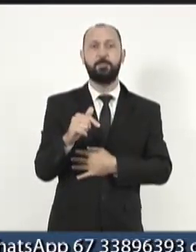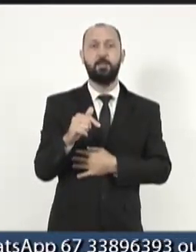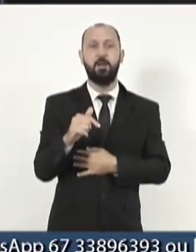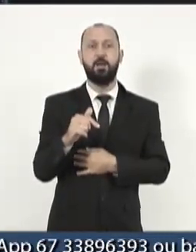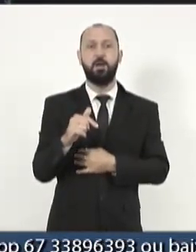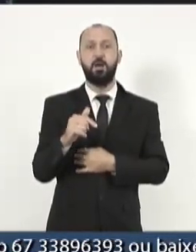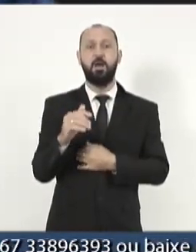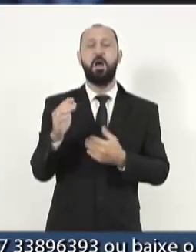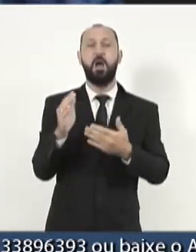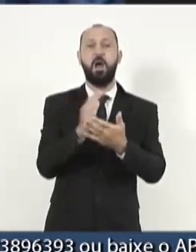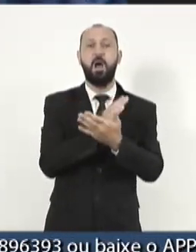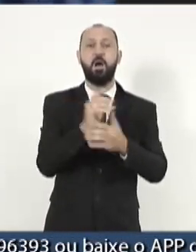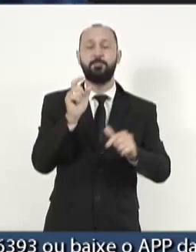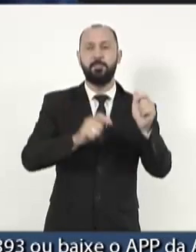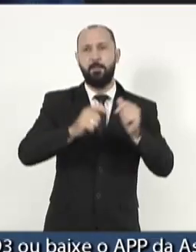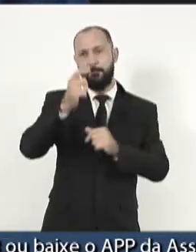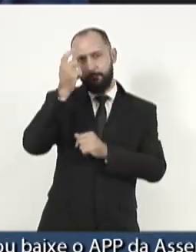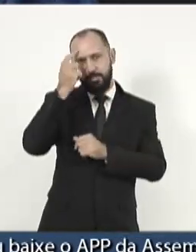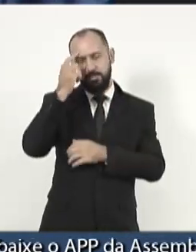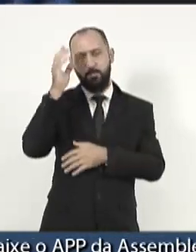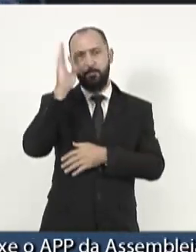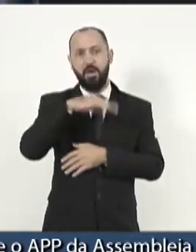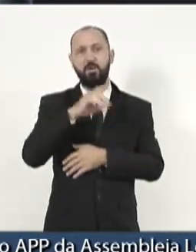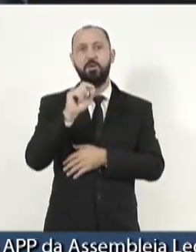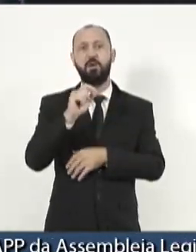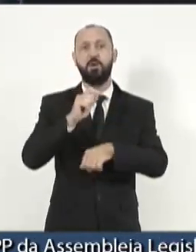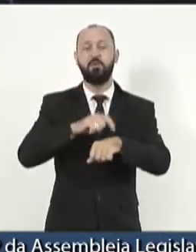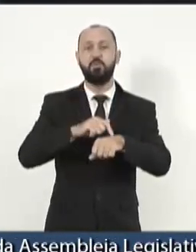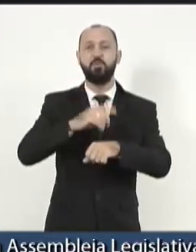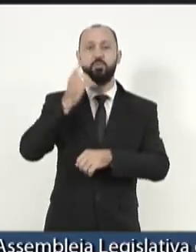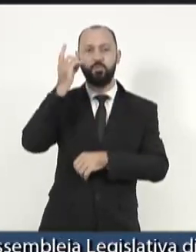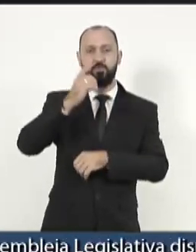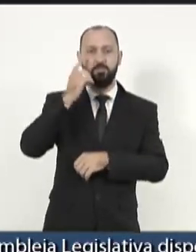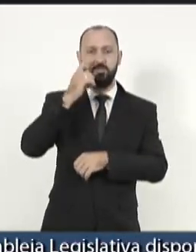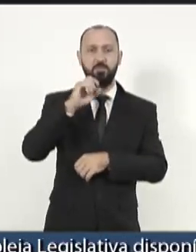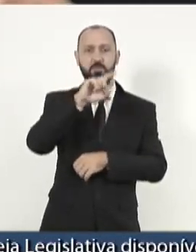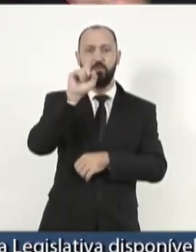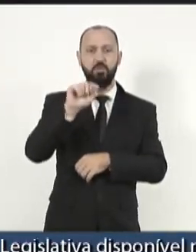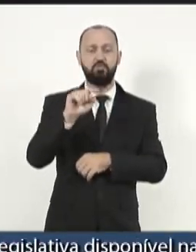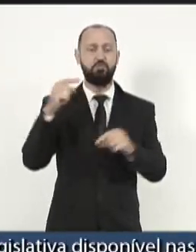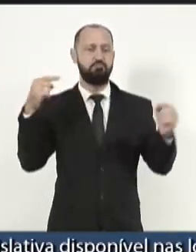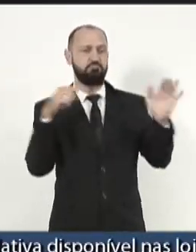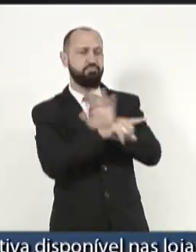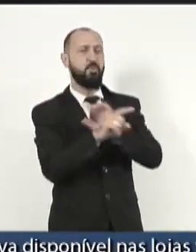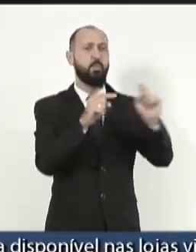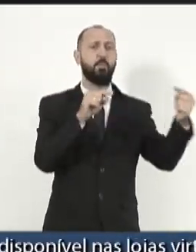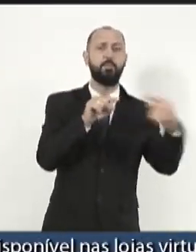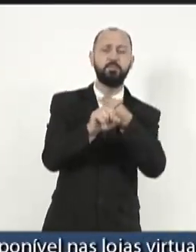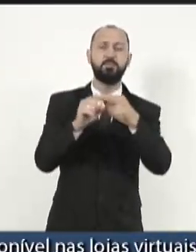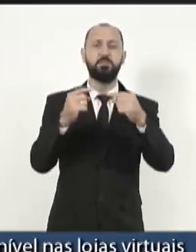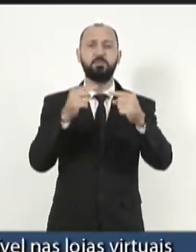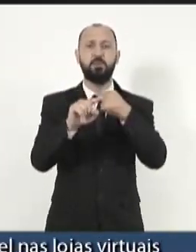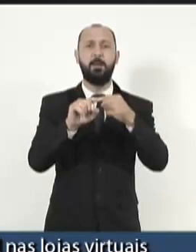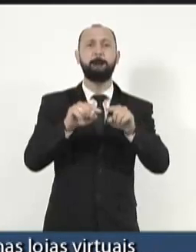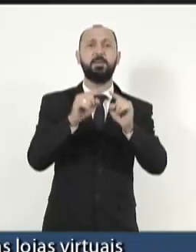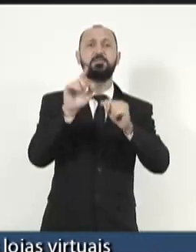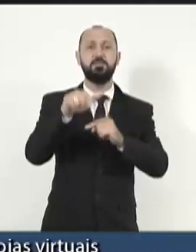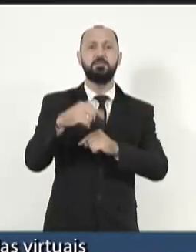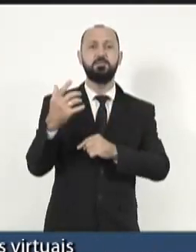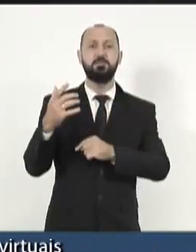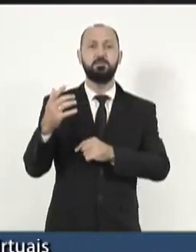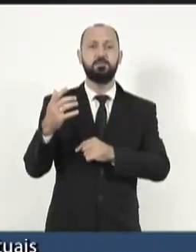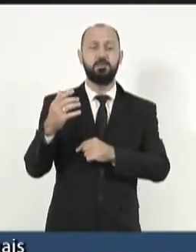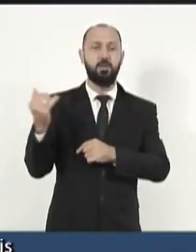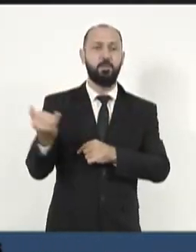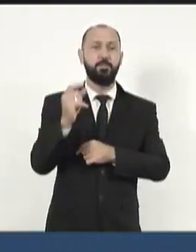comissão temporária. Outra coisa que o deputado Londres já destacou é que ele recebeu os requerimentos que